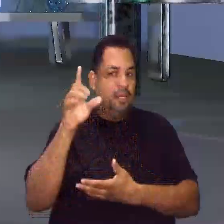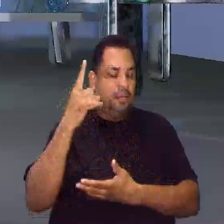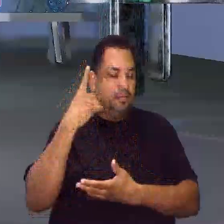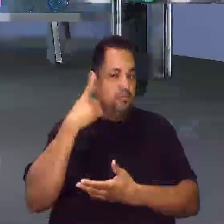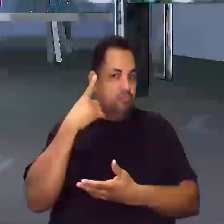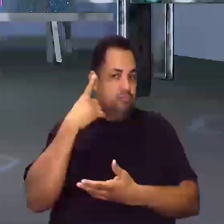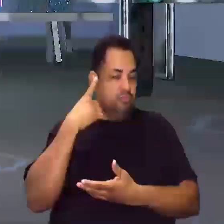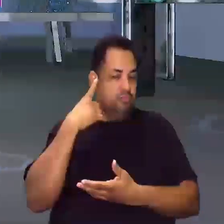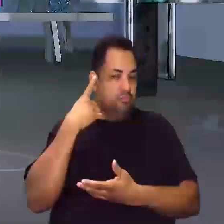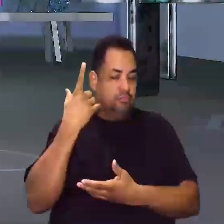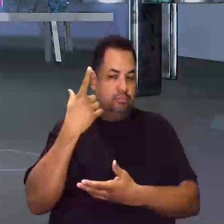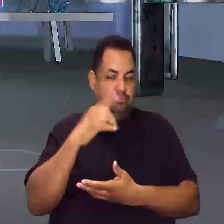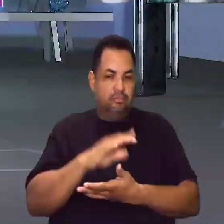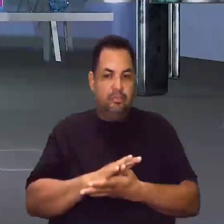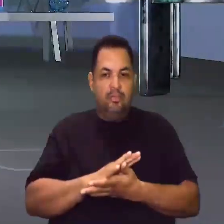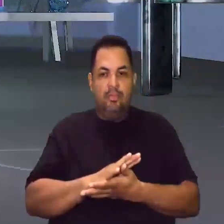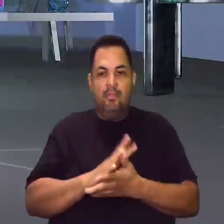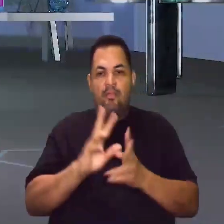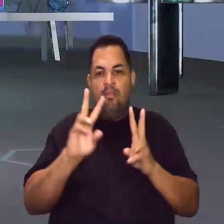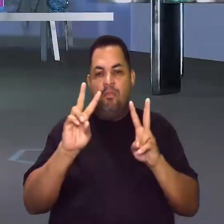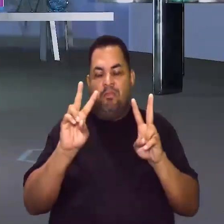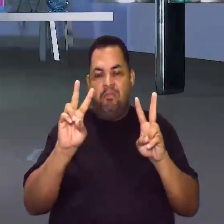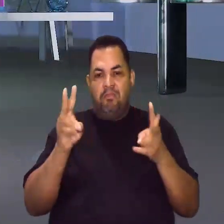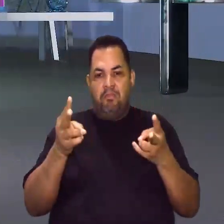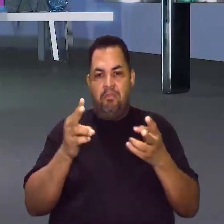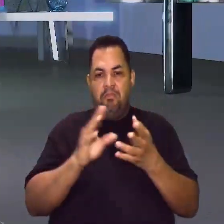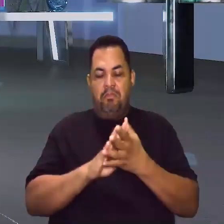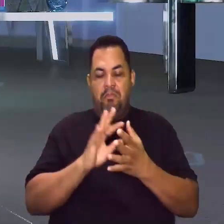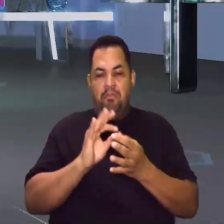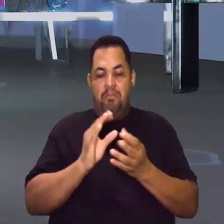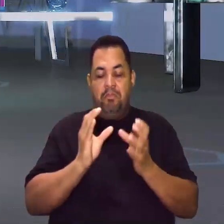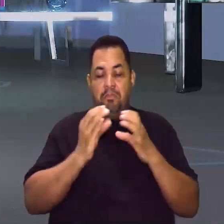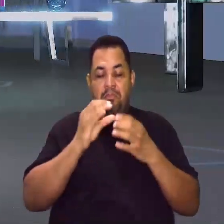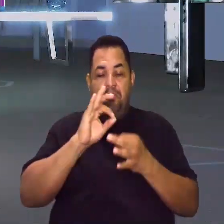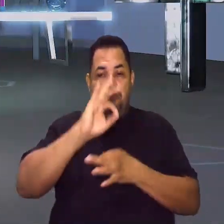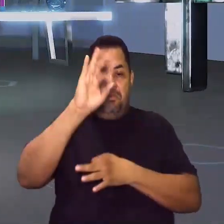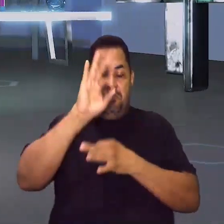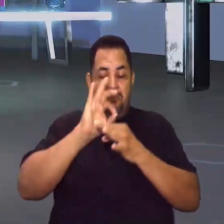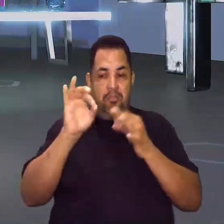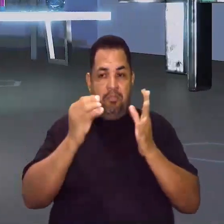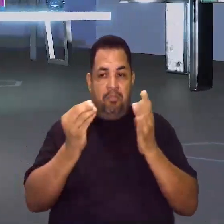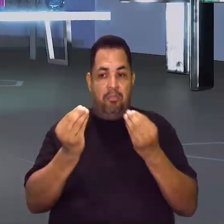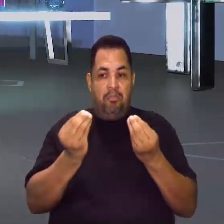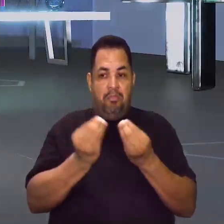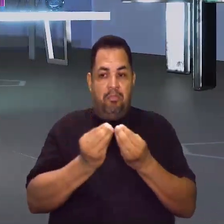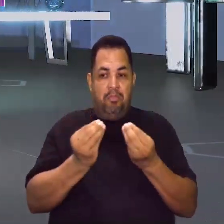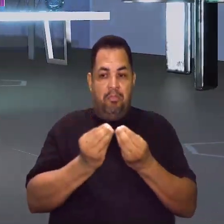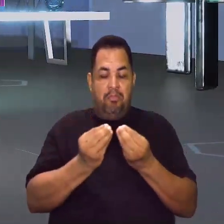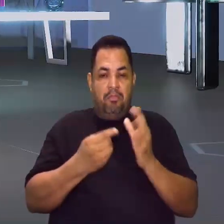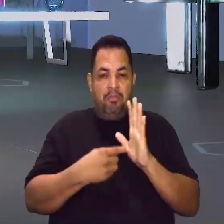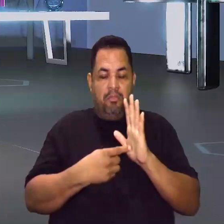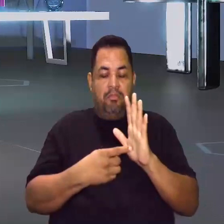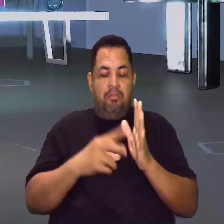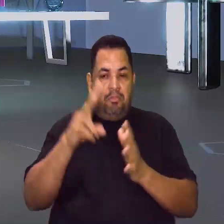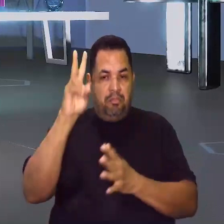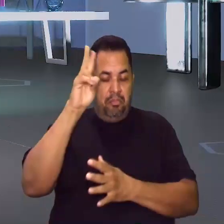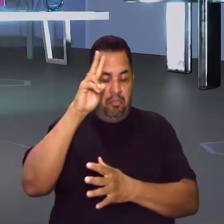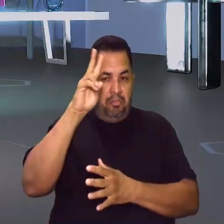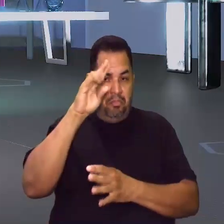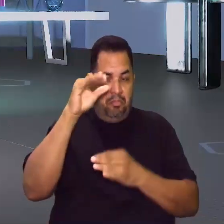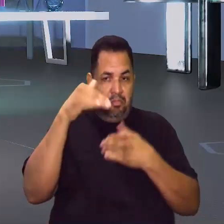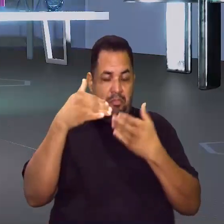escutado sobre a geometria que as moléculas apresentam? Lembrando